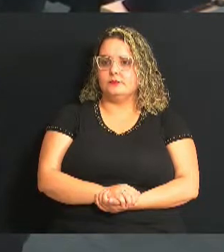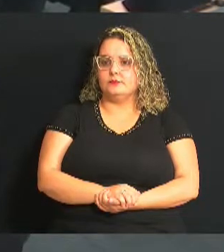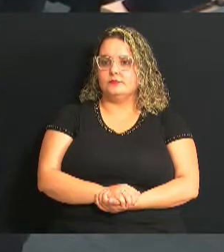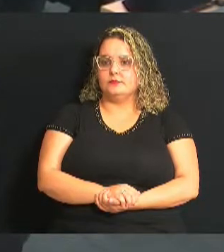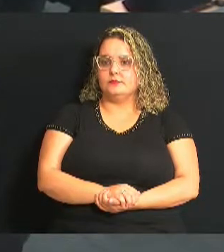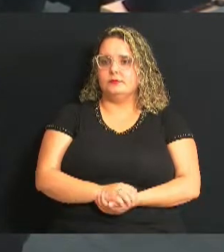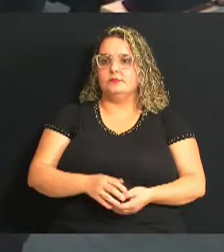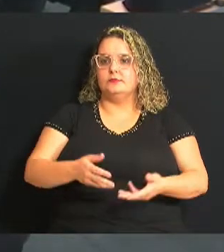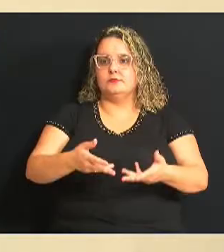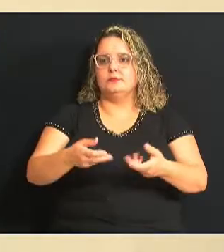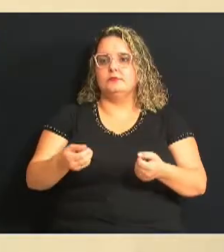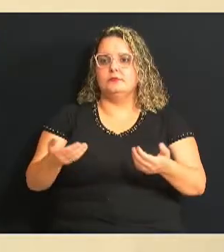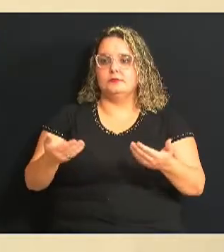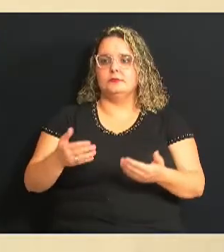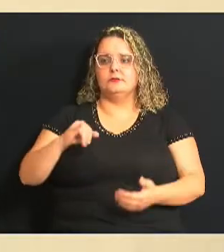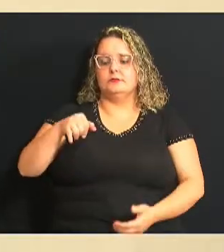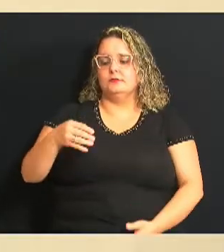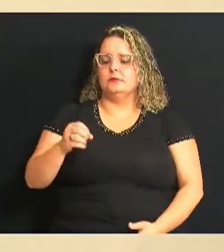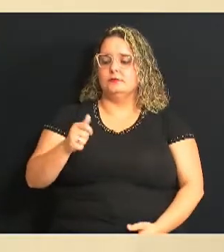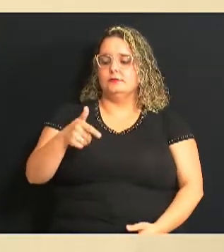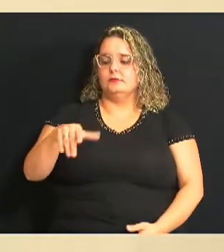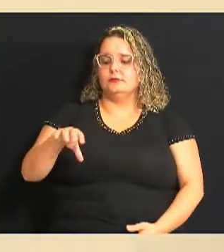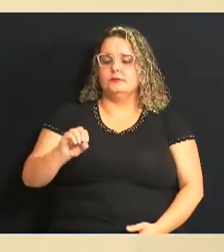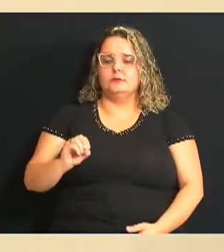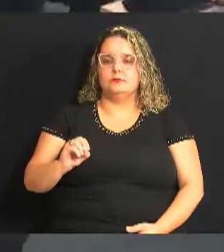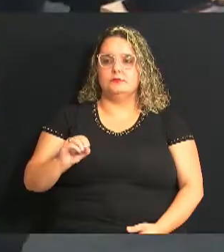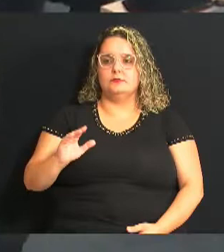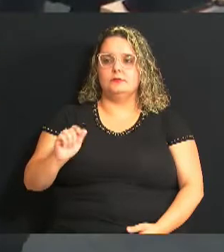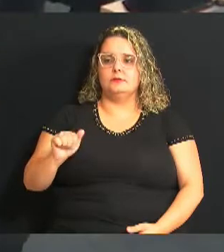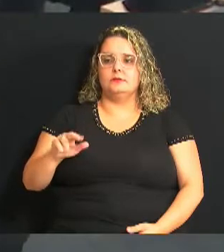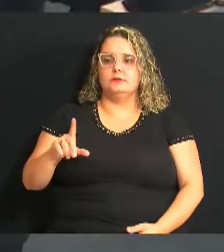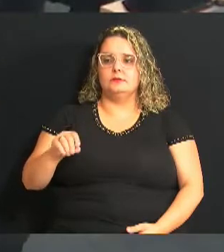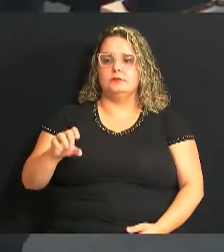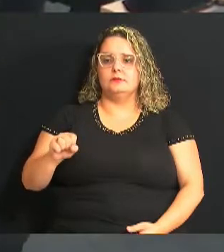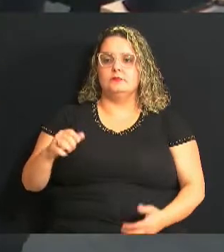Convidamos agora João Carlos de Jesus.